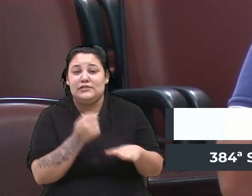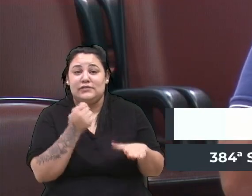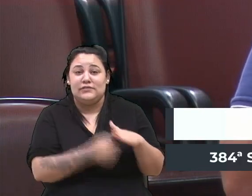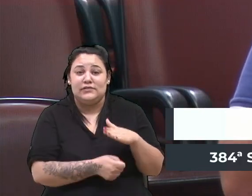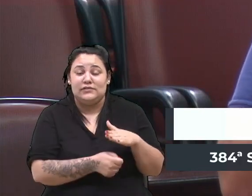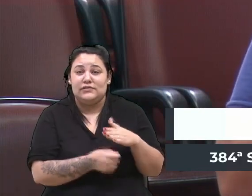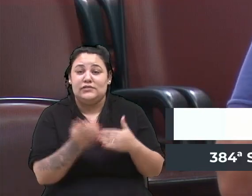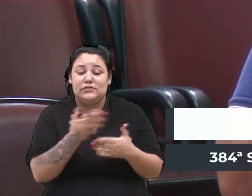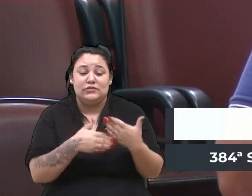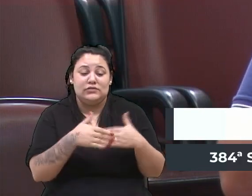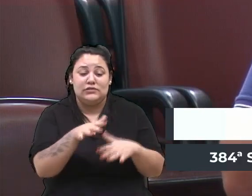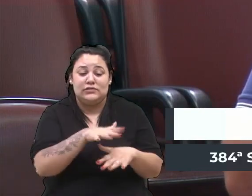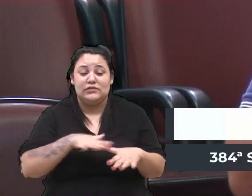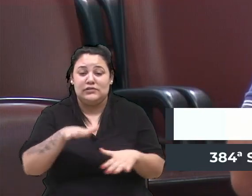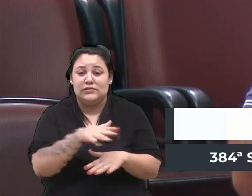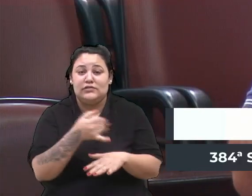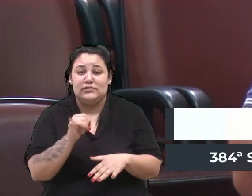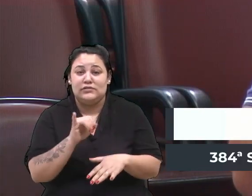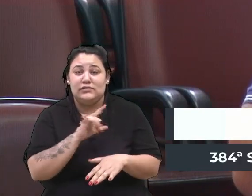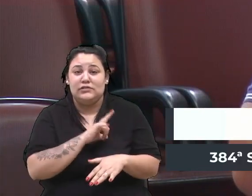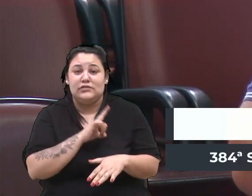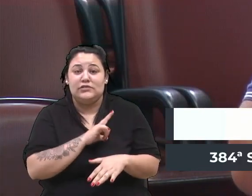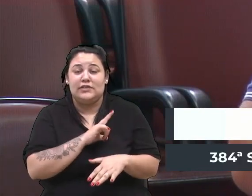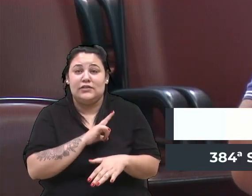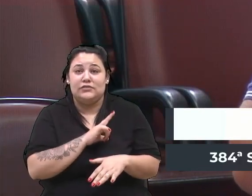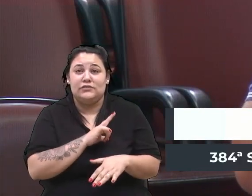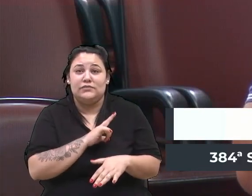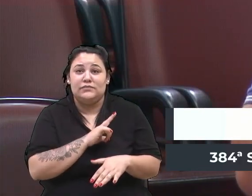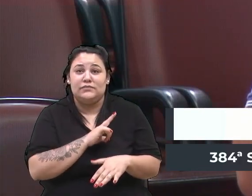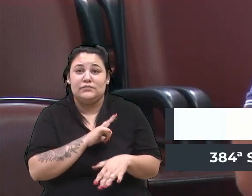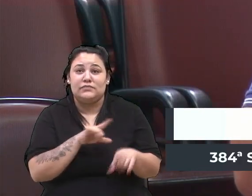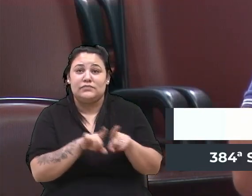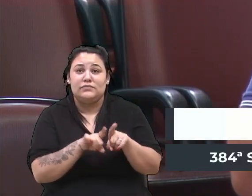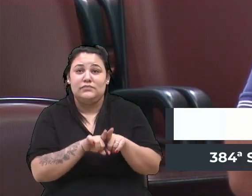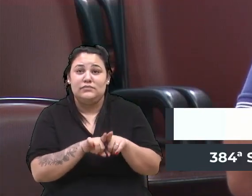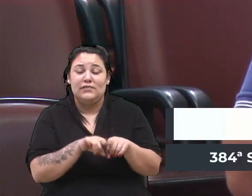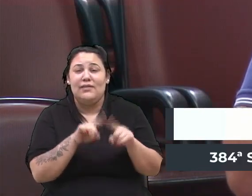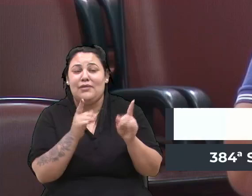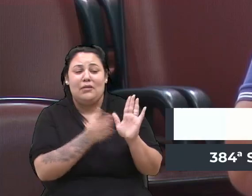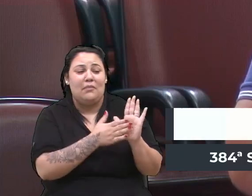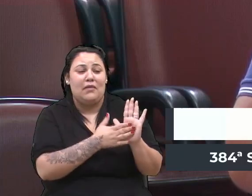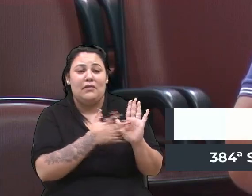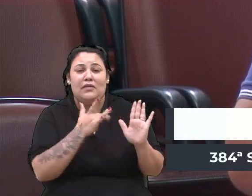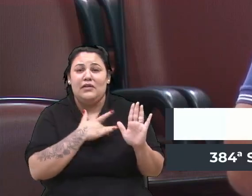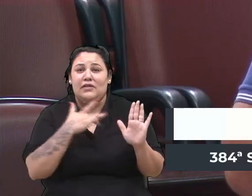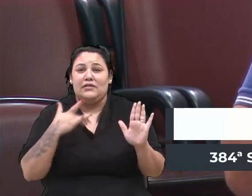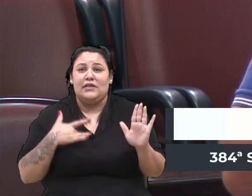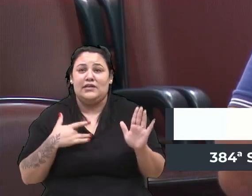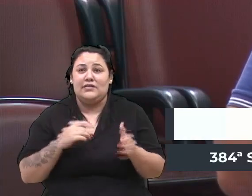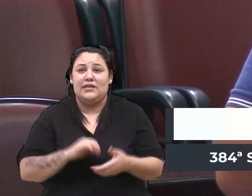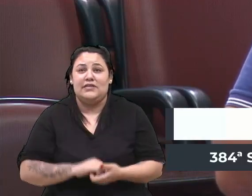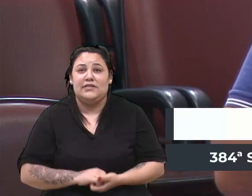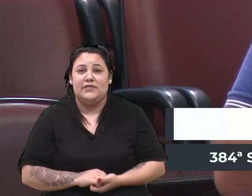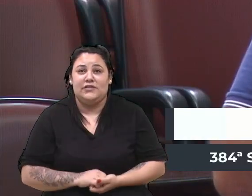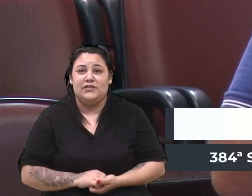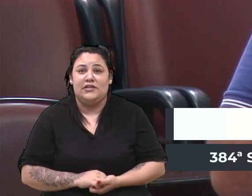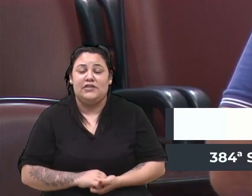gente não tiver o pilar essencial que é a saúde. Ah, mas eu tenho plano de saúde. Bom, mas se tu tem uma empresa, teu funcionário utiliza o